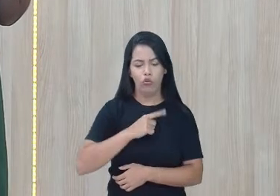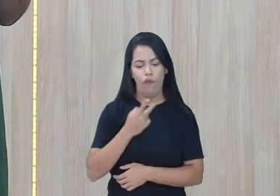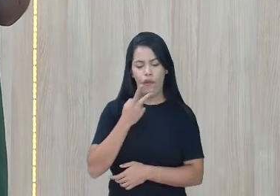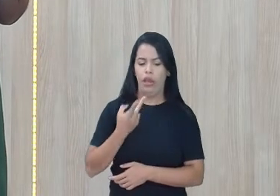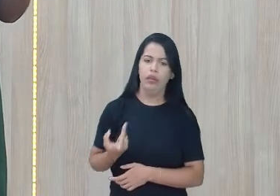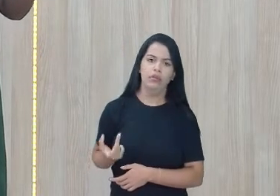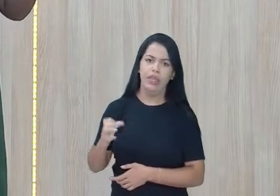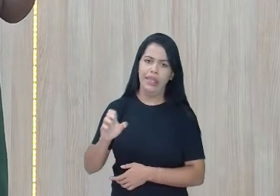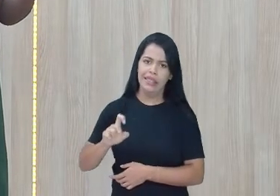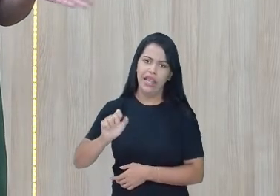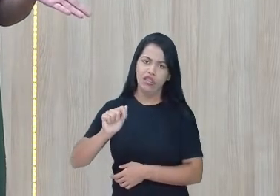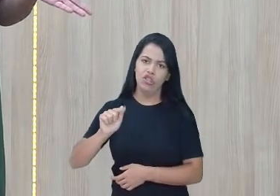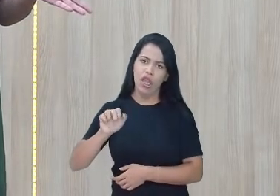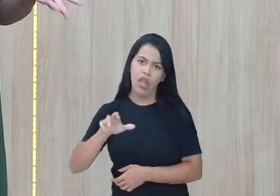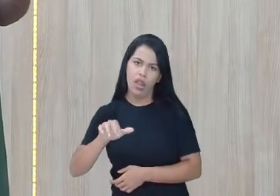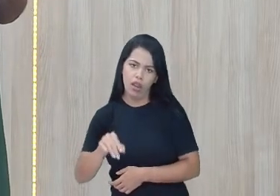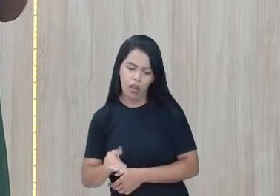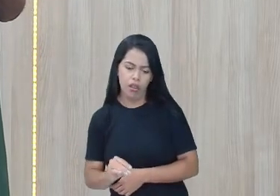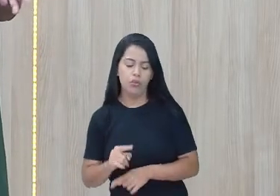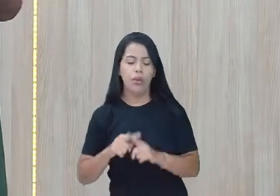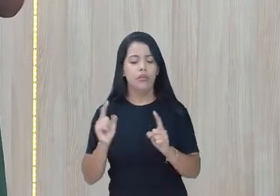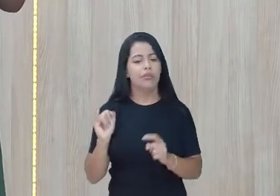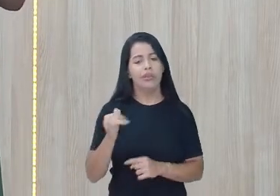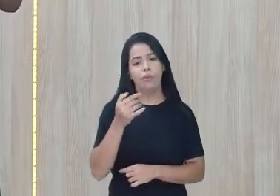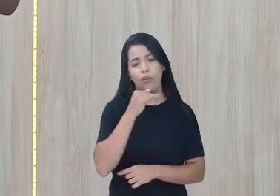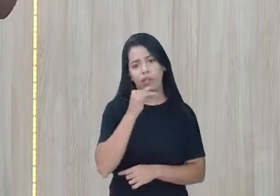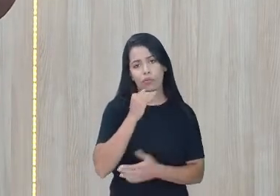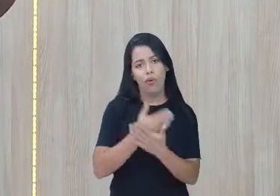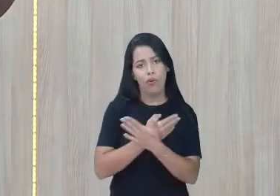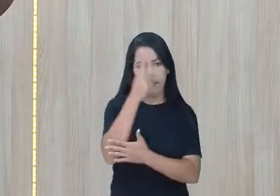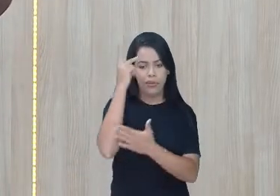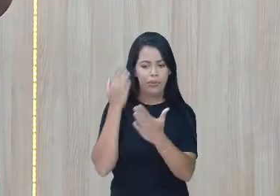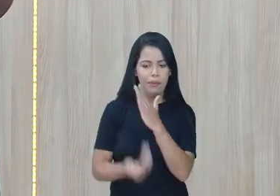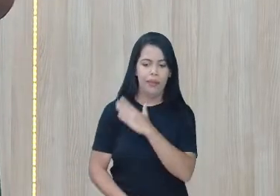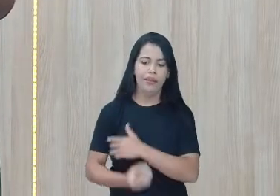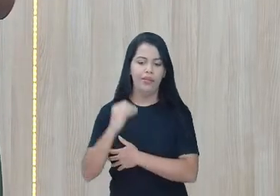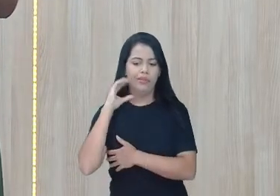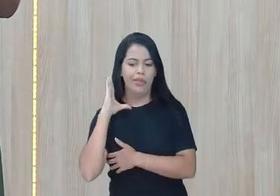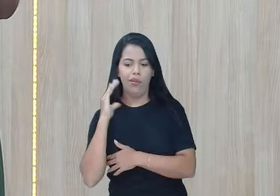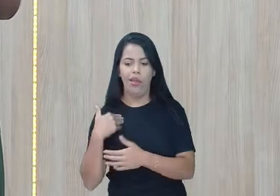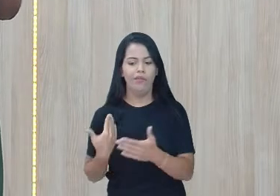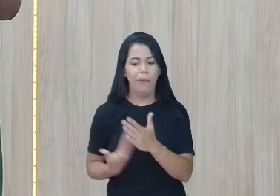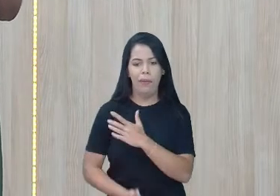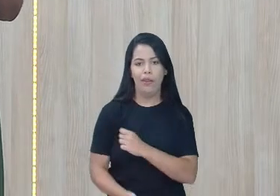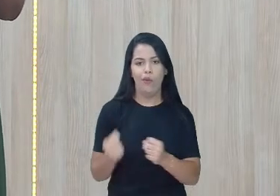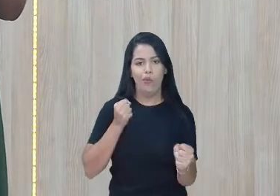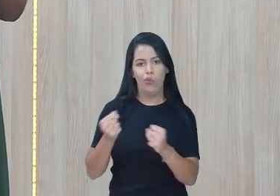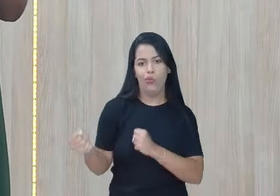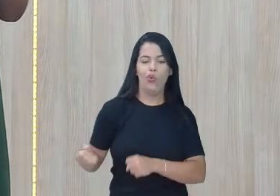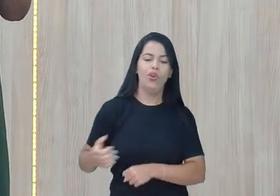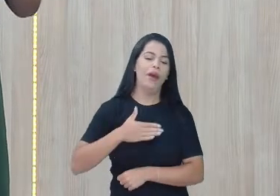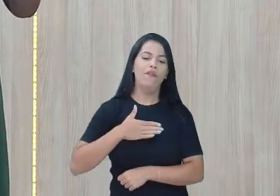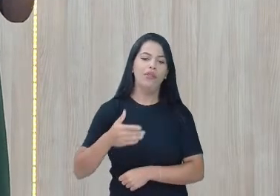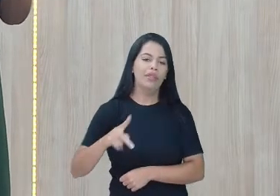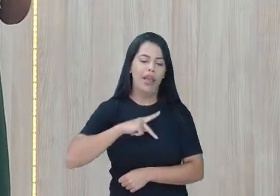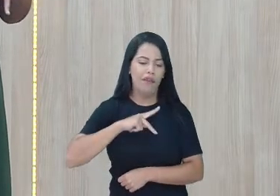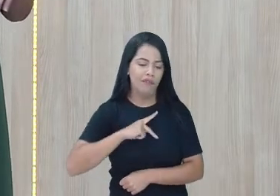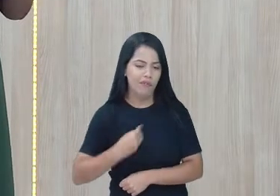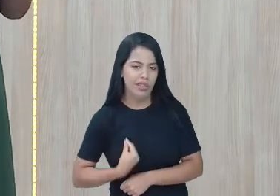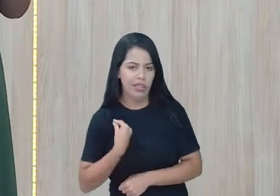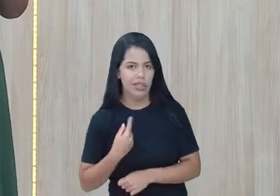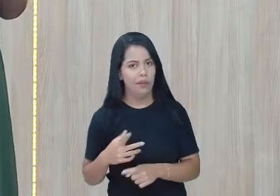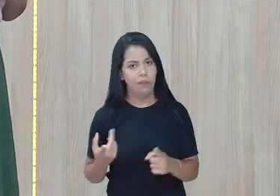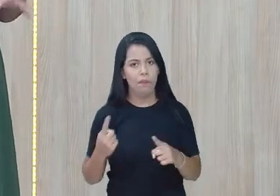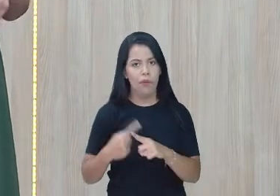ver as coisas. Se alguma pessoa perder o celular, ela não vai perder o controle da vida dela, né? Ela pode facilmente conseguir um outro